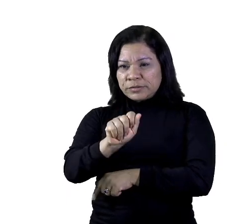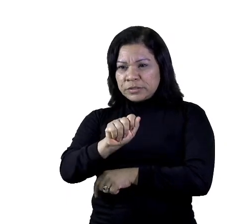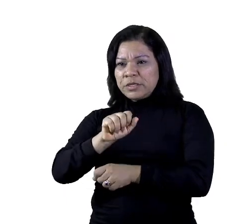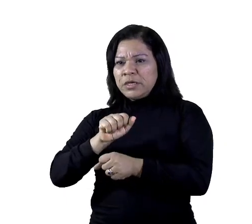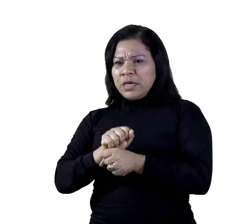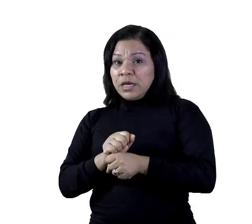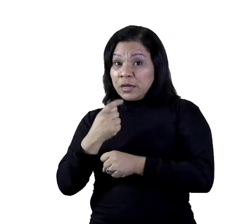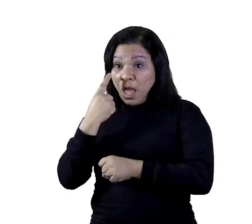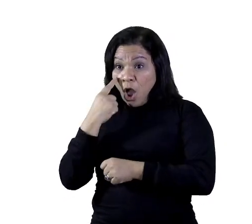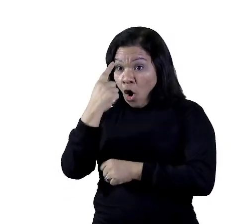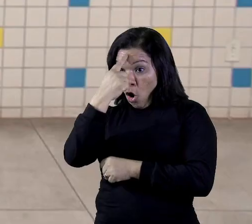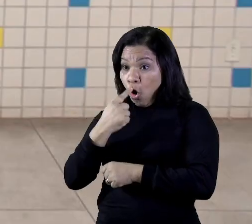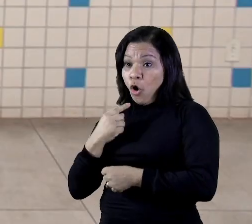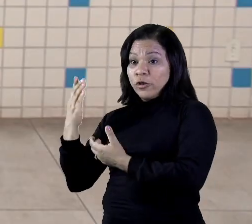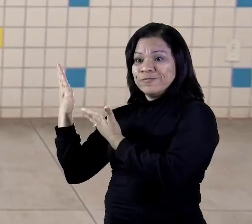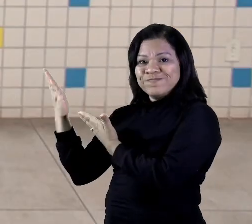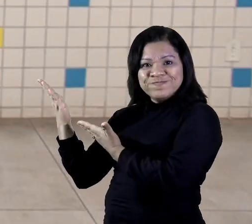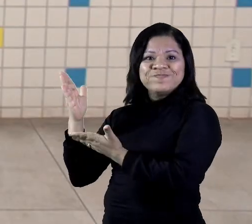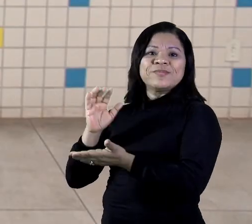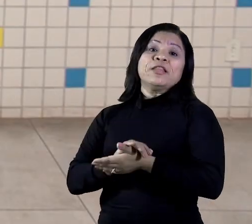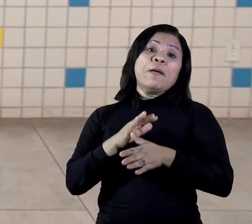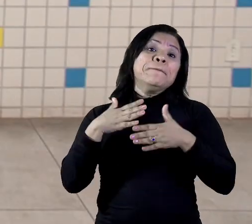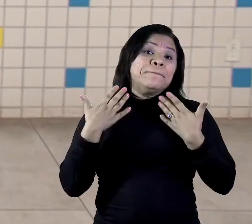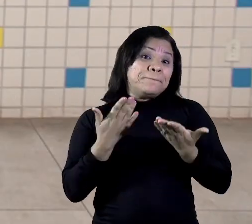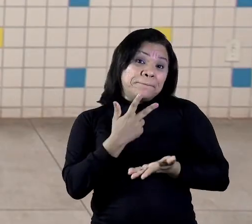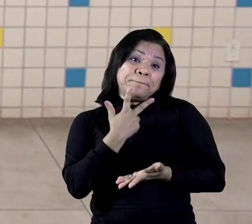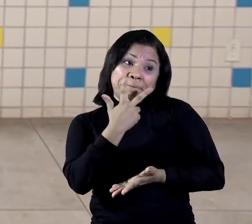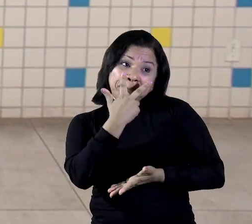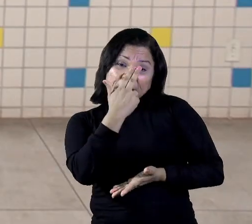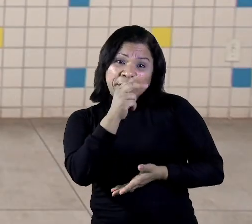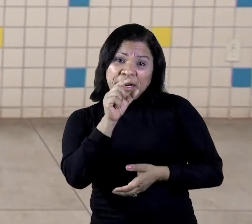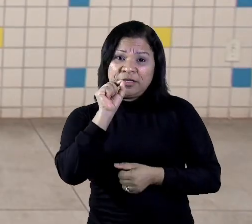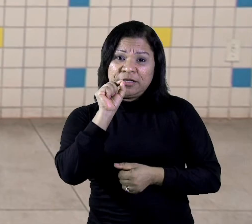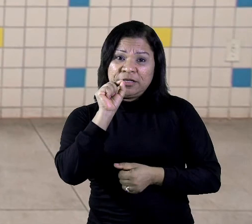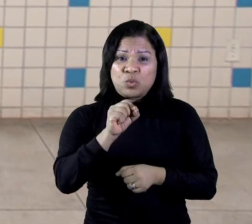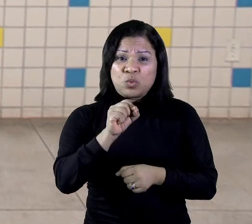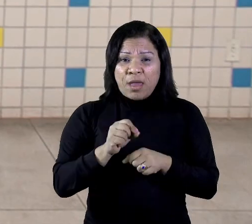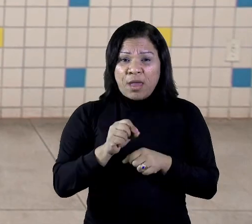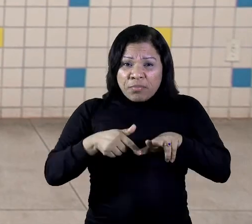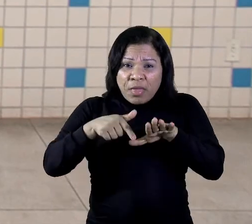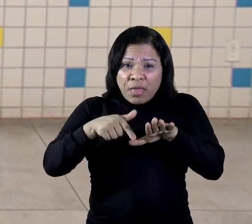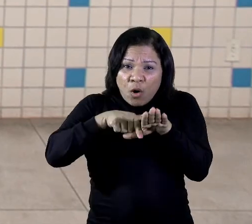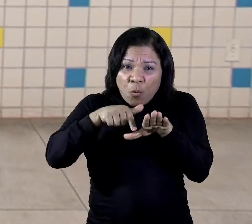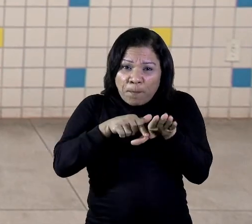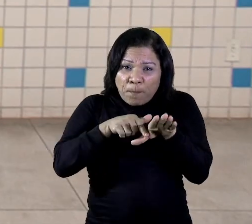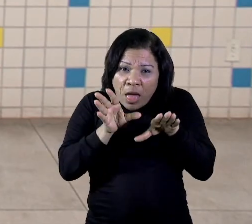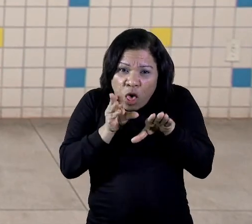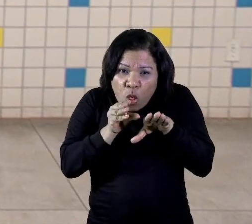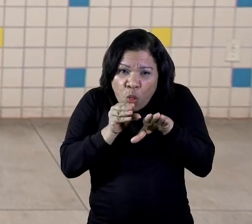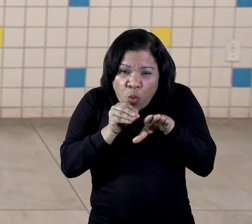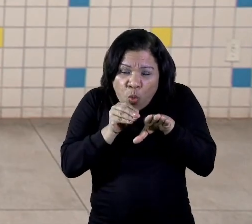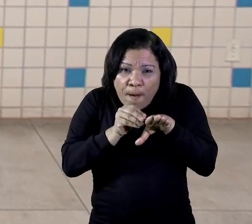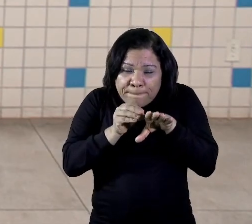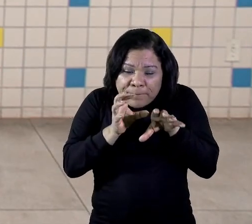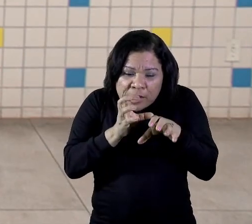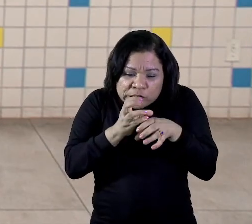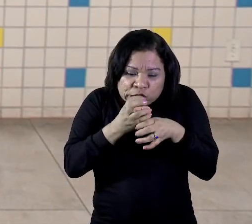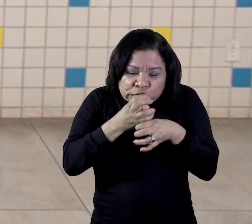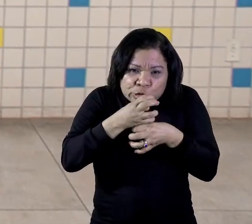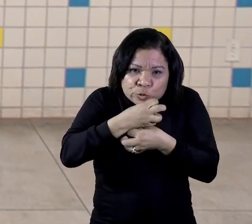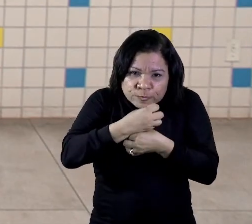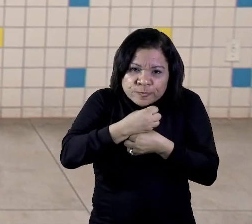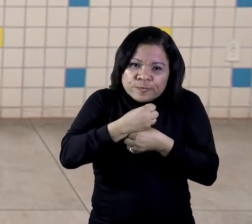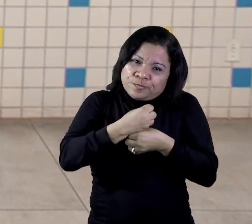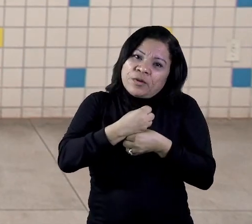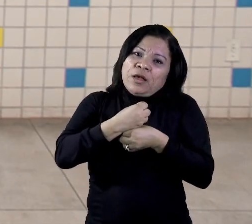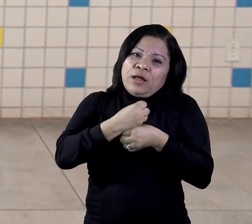tornar-se duro como o osso. Então o músculo que é molengo assim, ele vai enrijecer e geralmente é das extremidades, sendo